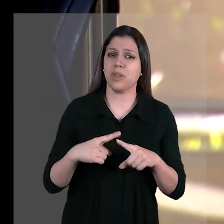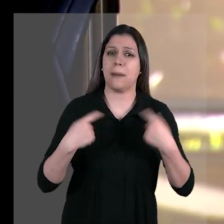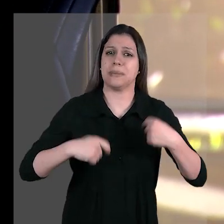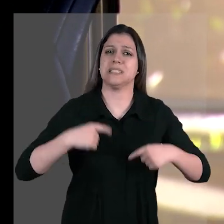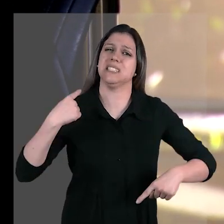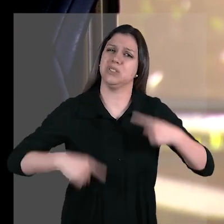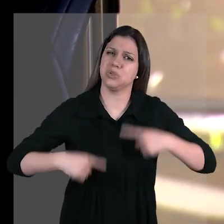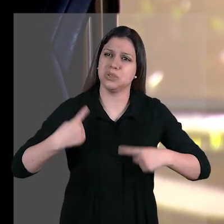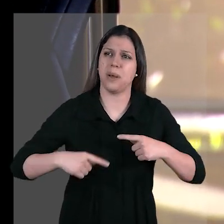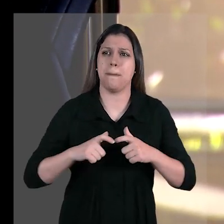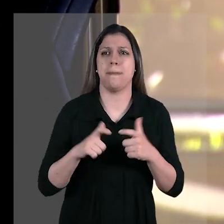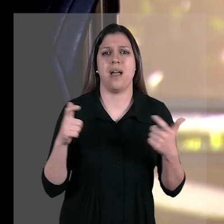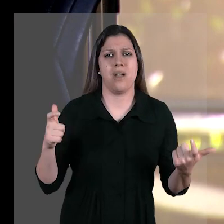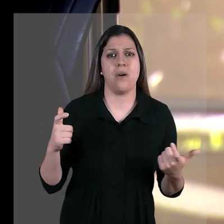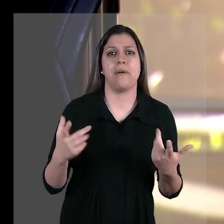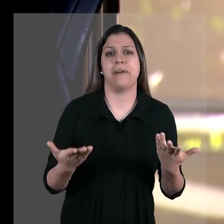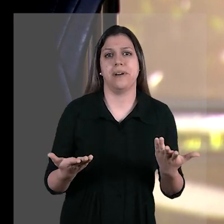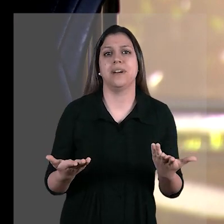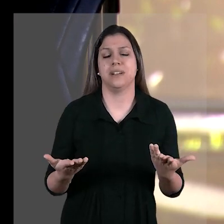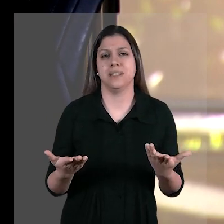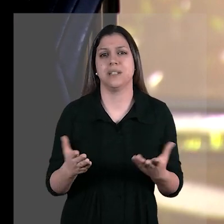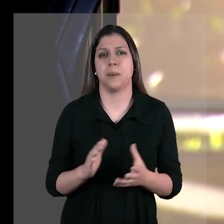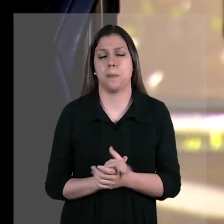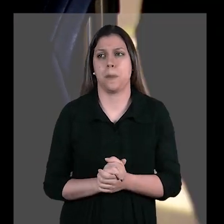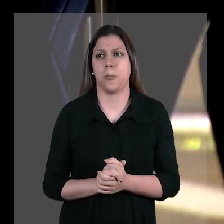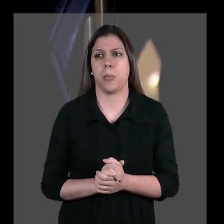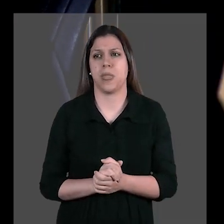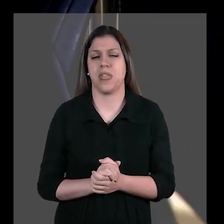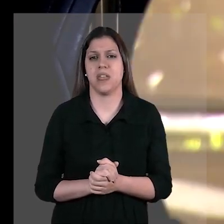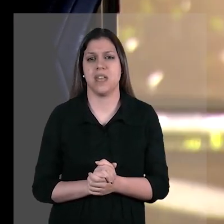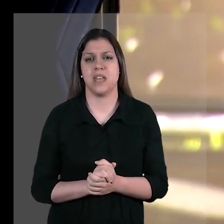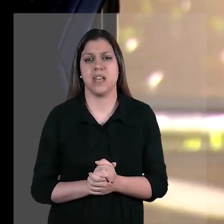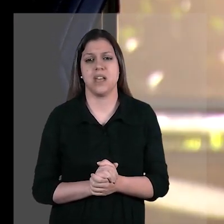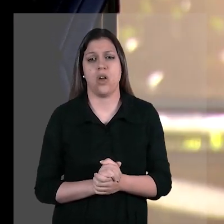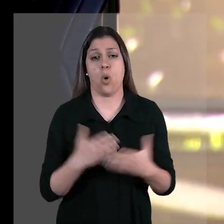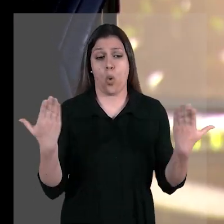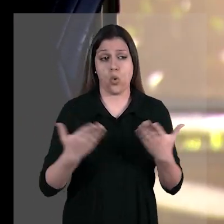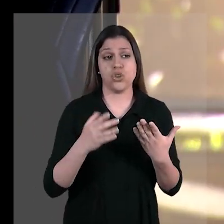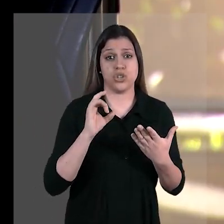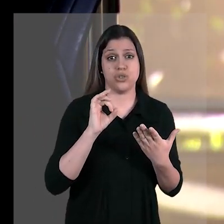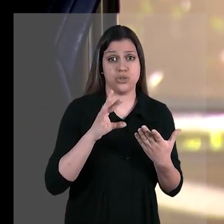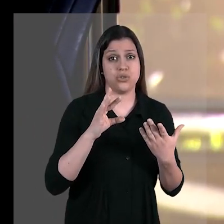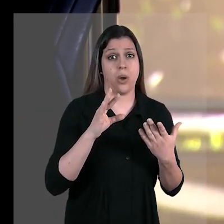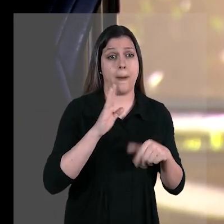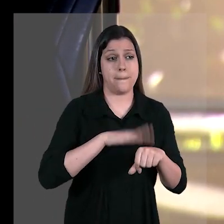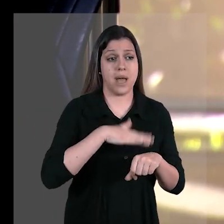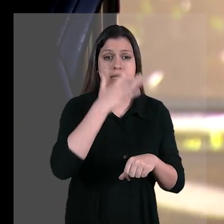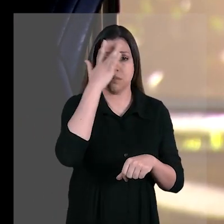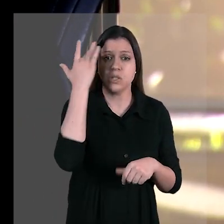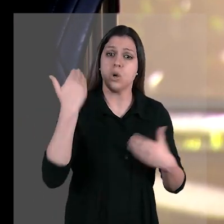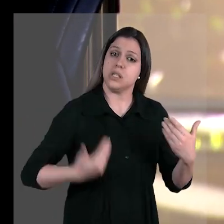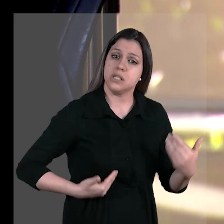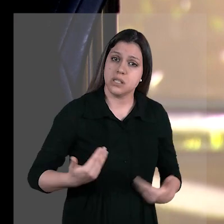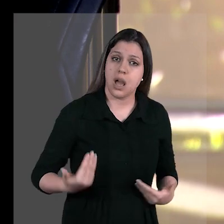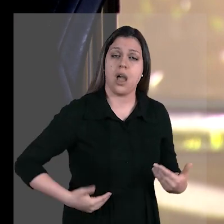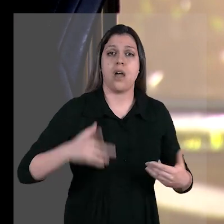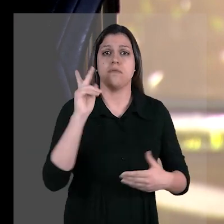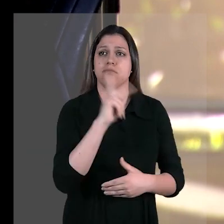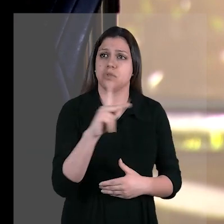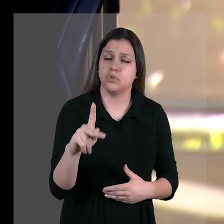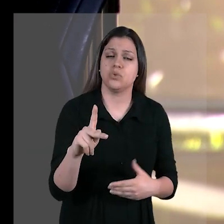discussão maior, né, da questão dos militares. Hoje a gente está falando mais no trabalhador, no servidor,